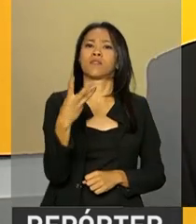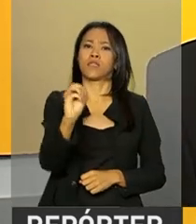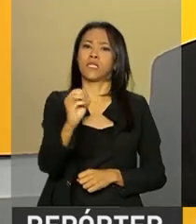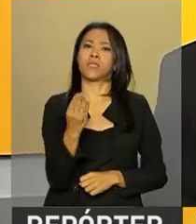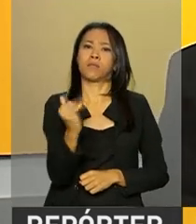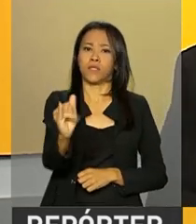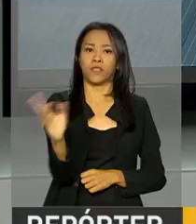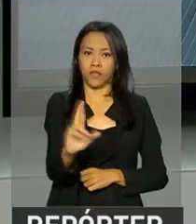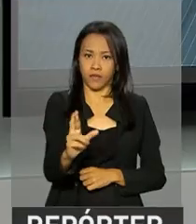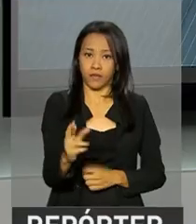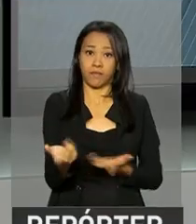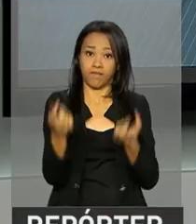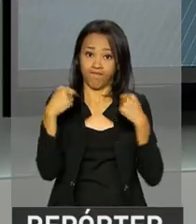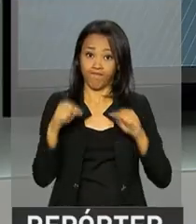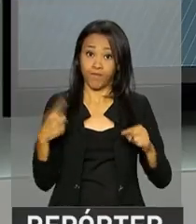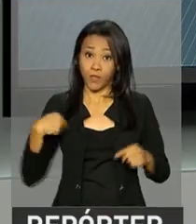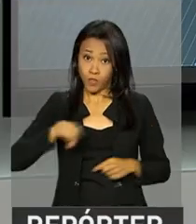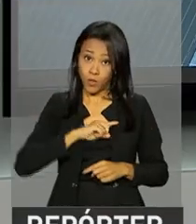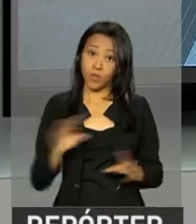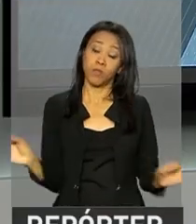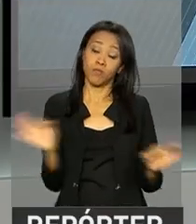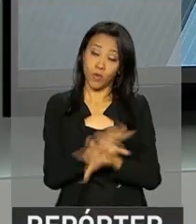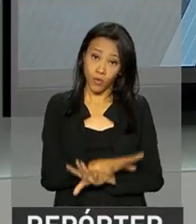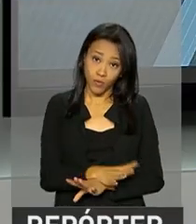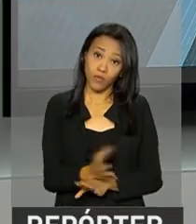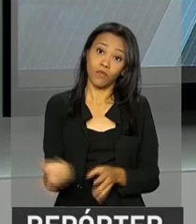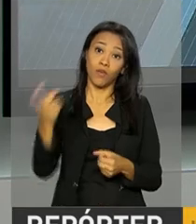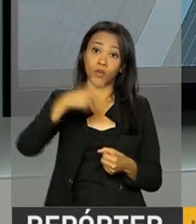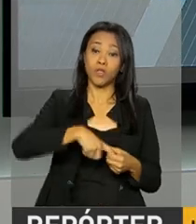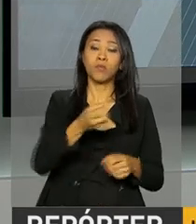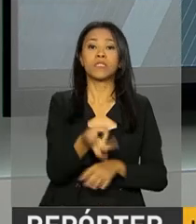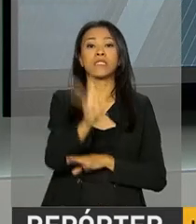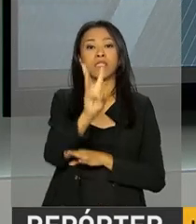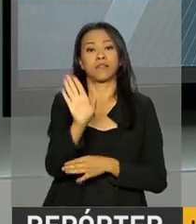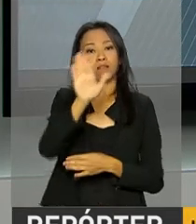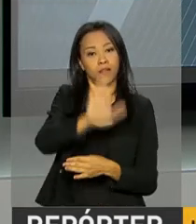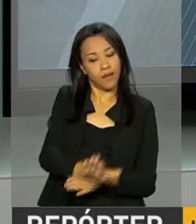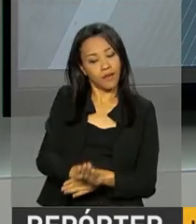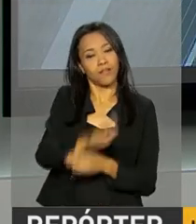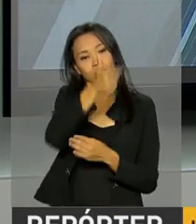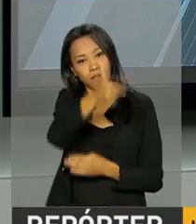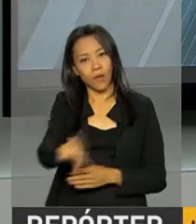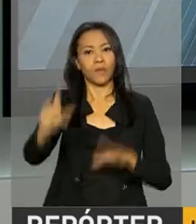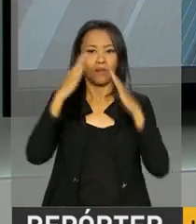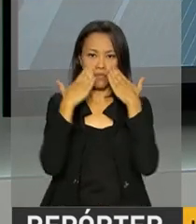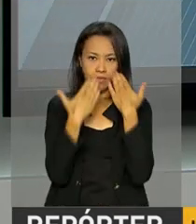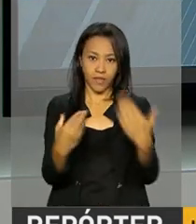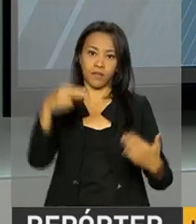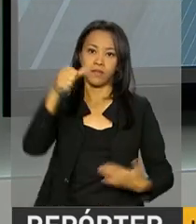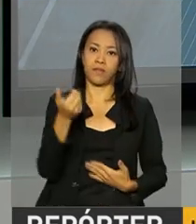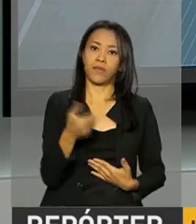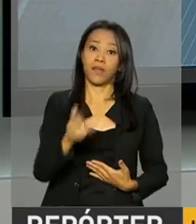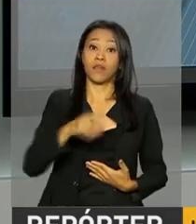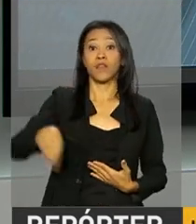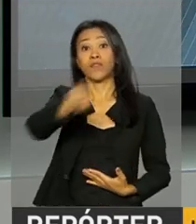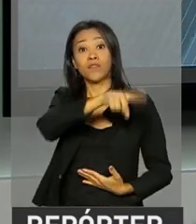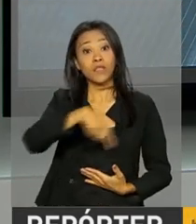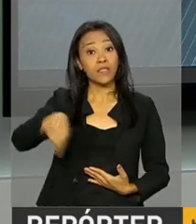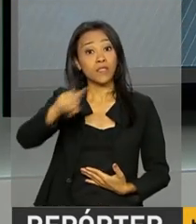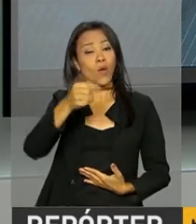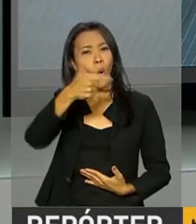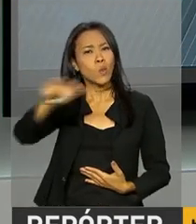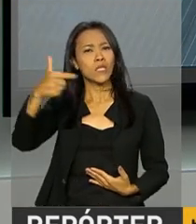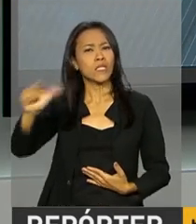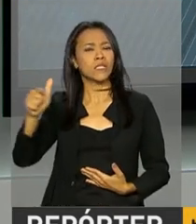bilhões deais e nós ficamos por aqui Voltamos às 3 da tarde na próxima edição do repóter NBR